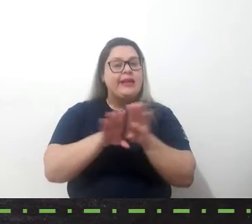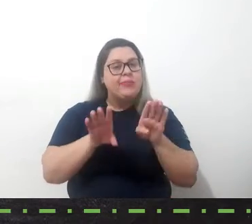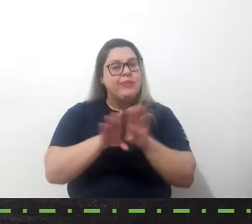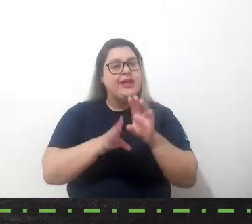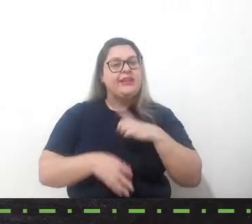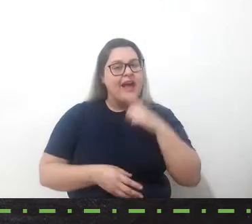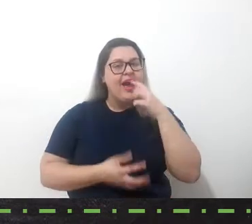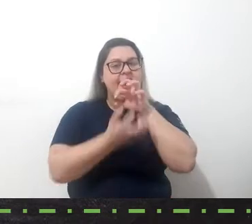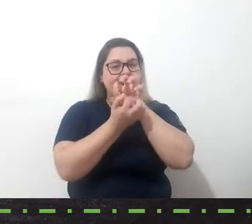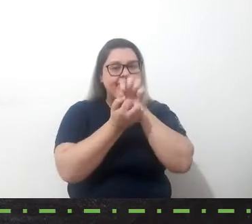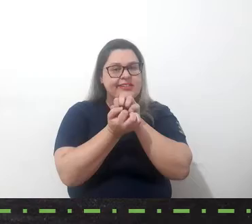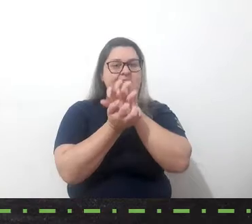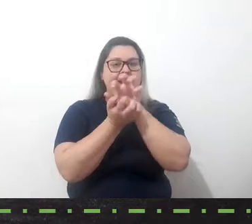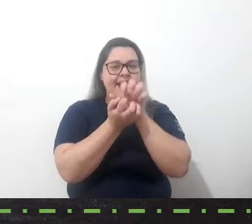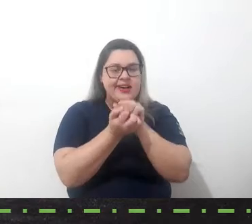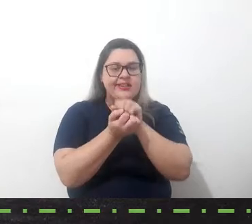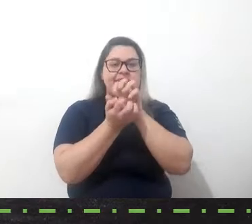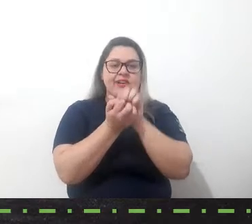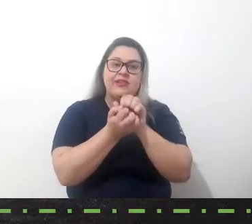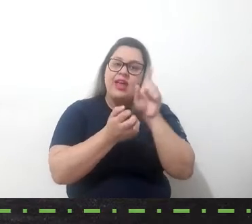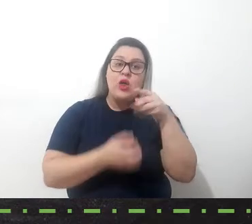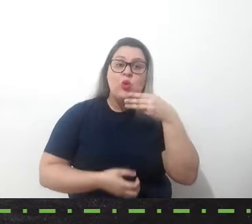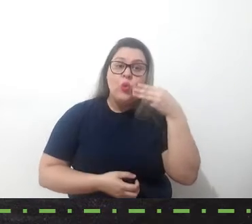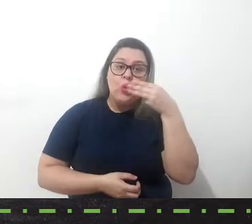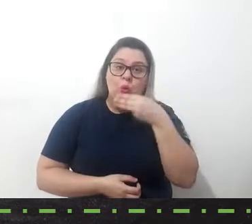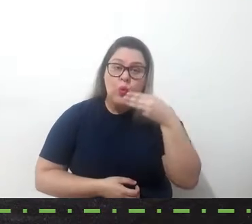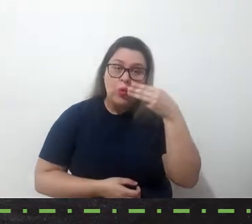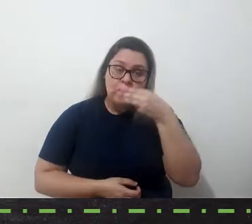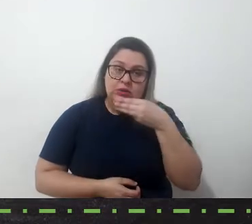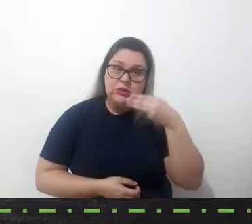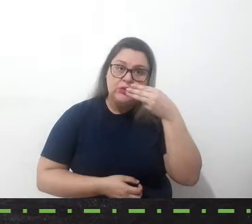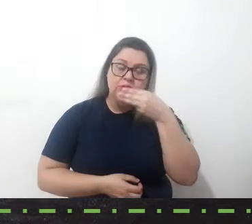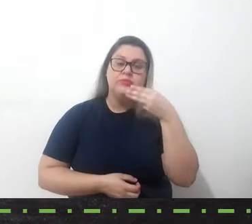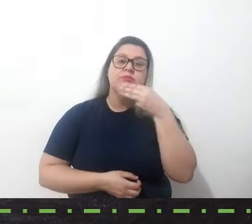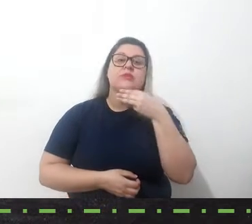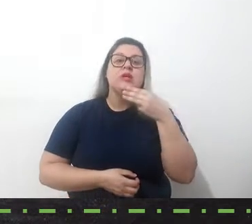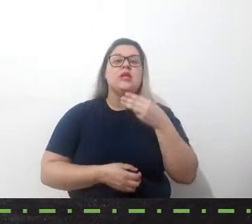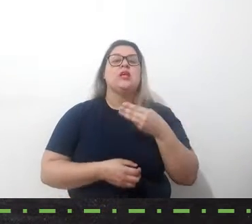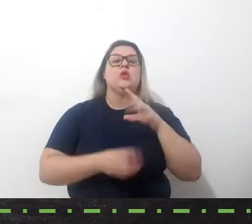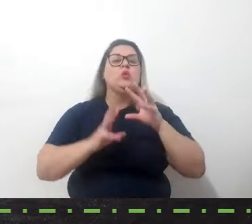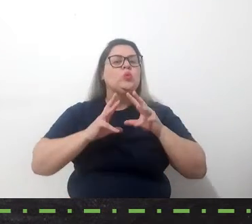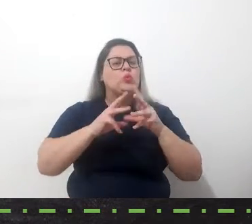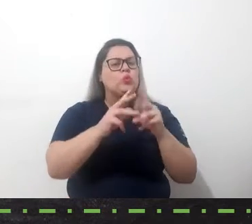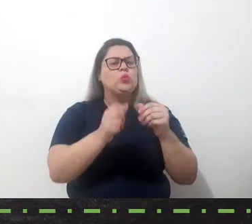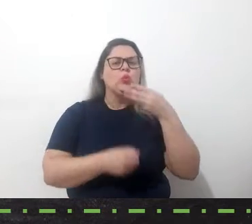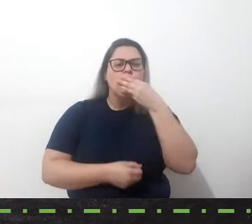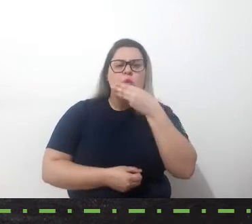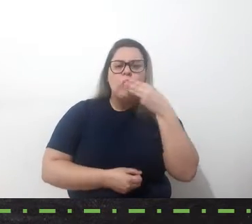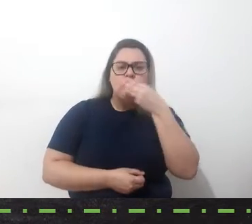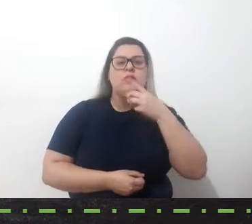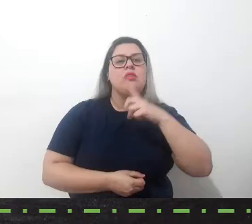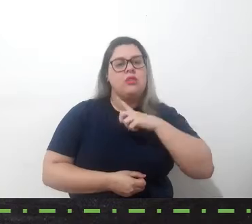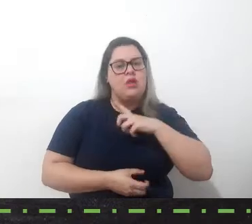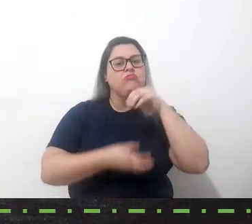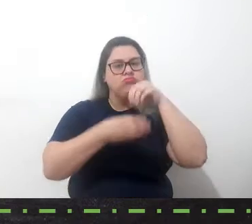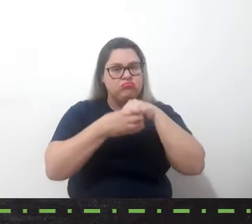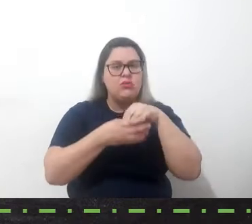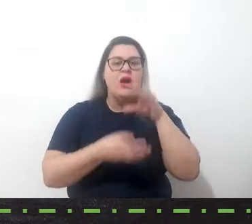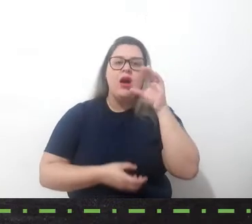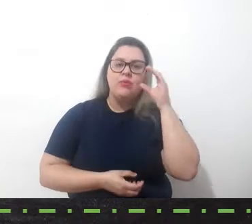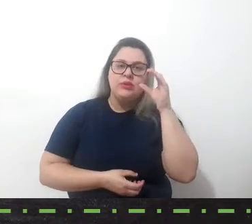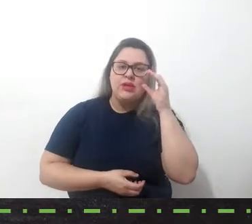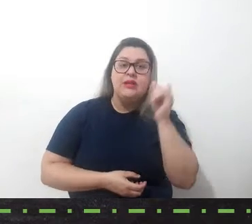digeridos na boca, que é o caso dos doces, tá? Toda substância doce, ela tem carboidrato, tá?